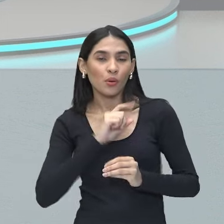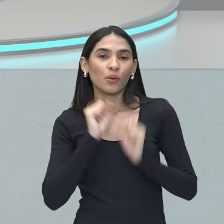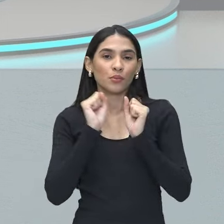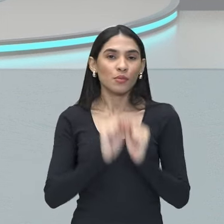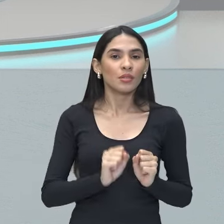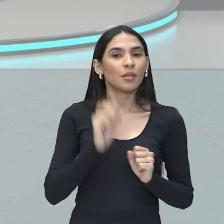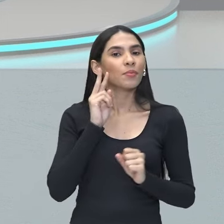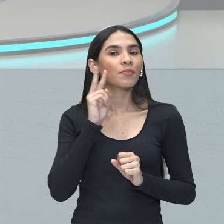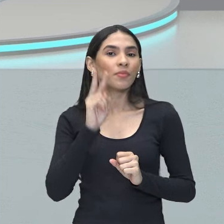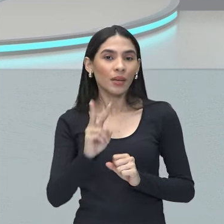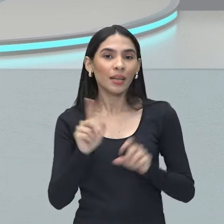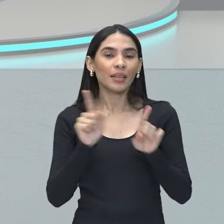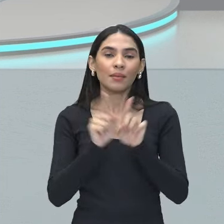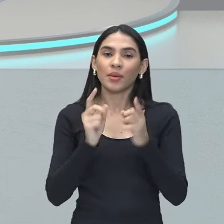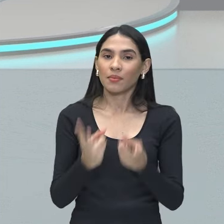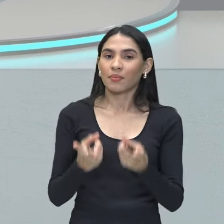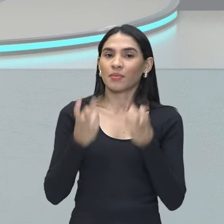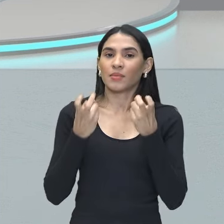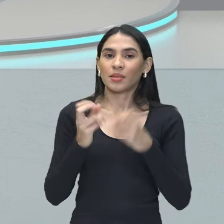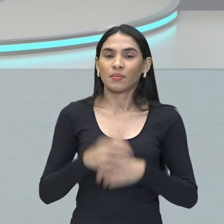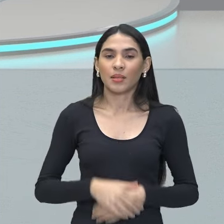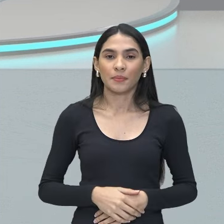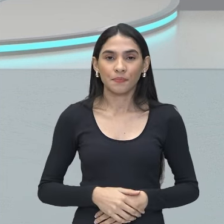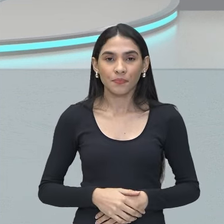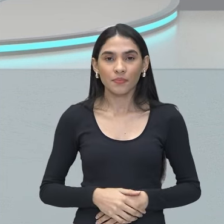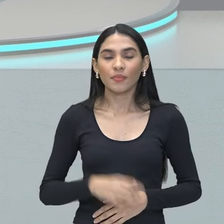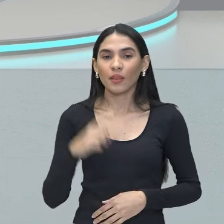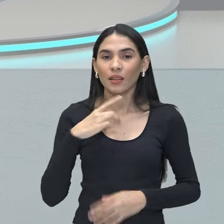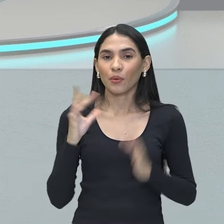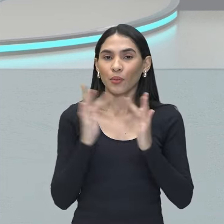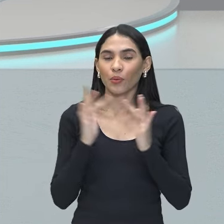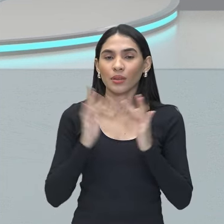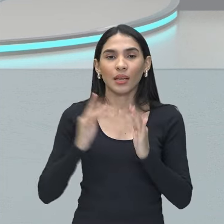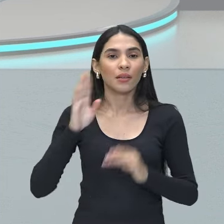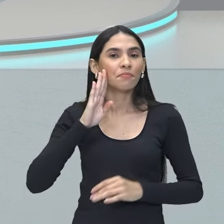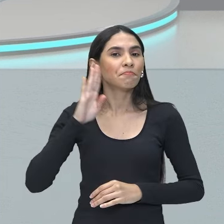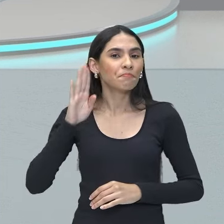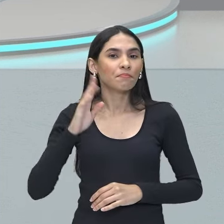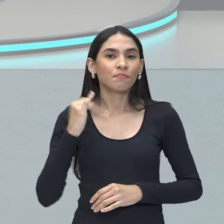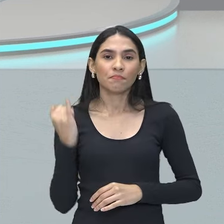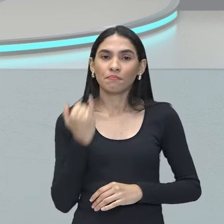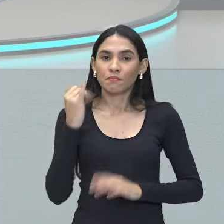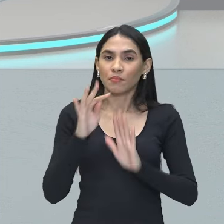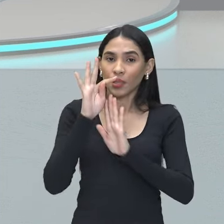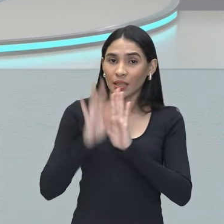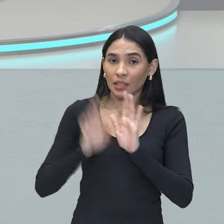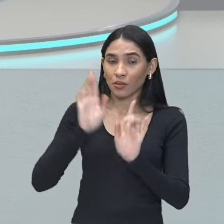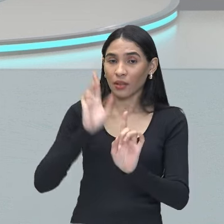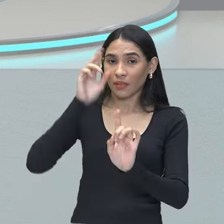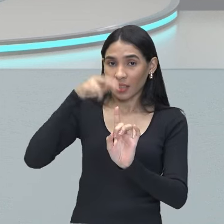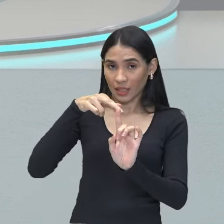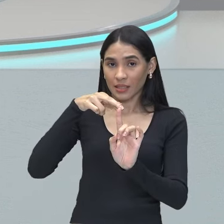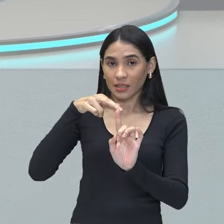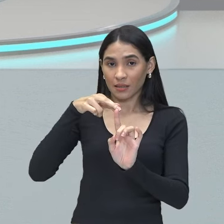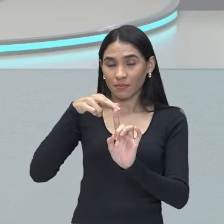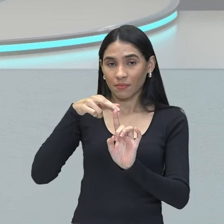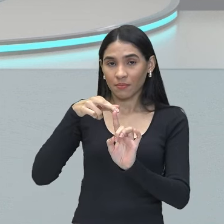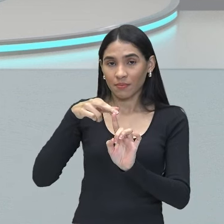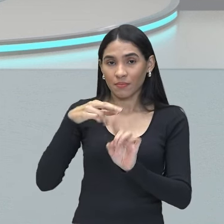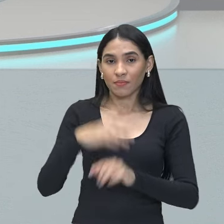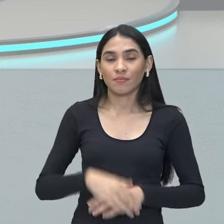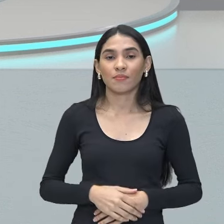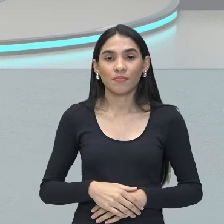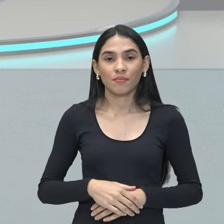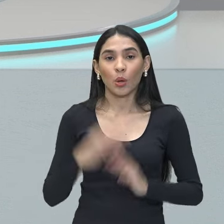justamente observar e ter acesso ao essencial do texto de referência a partir deste